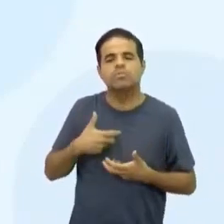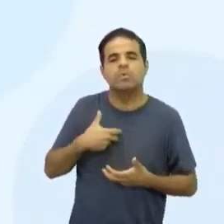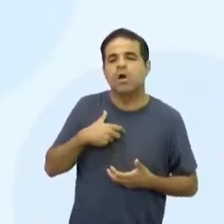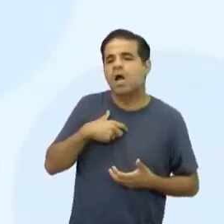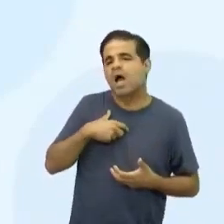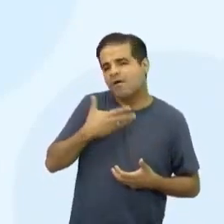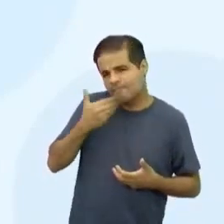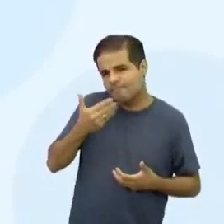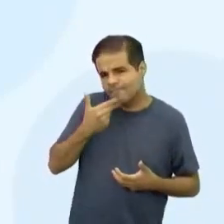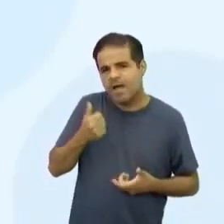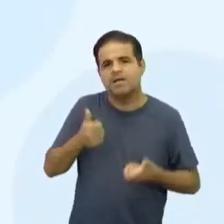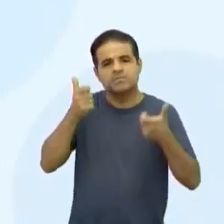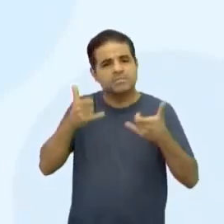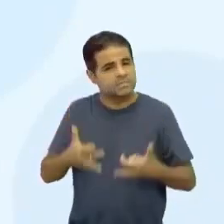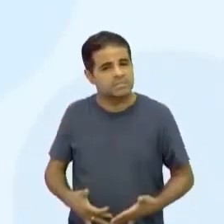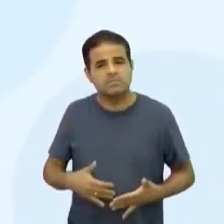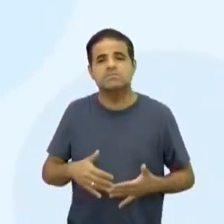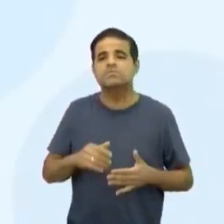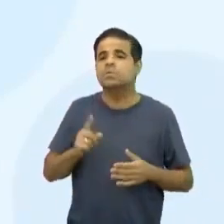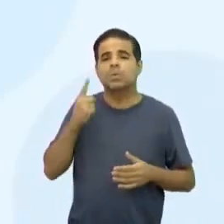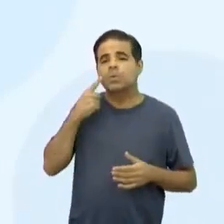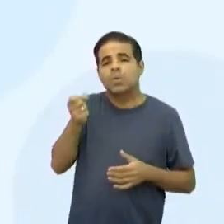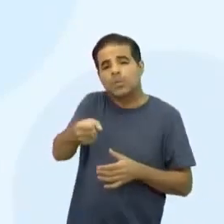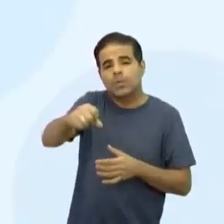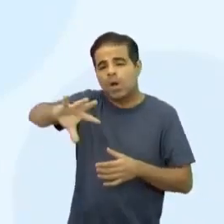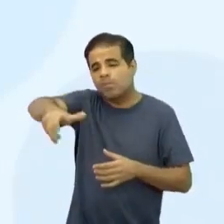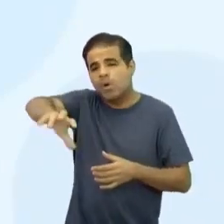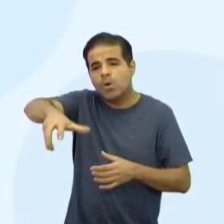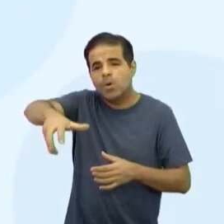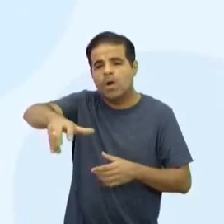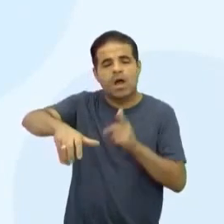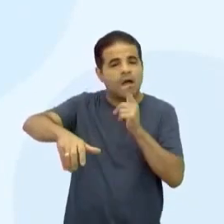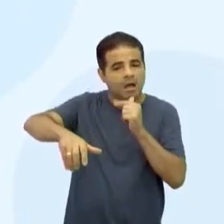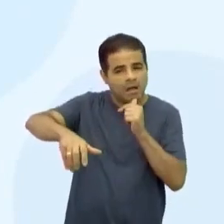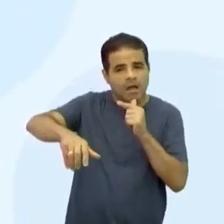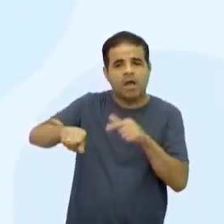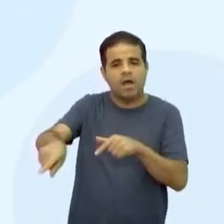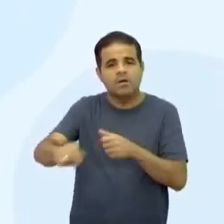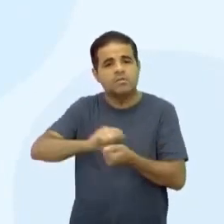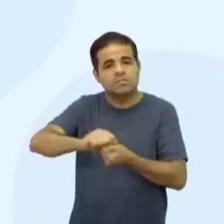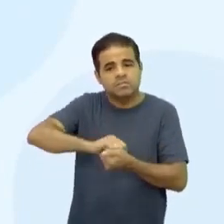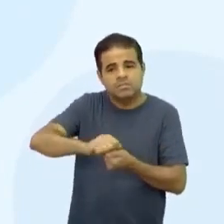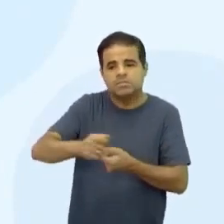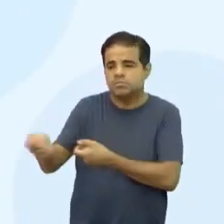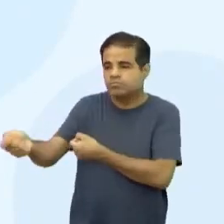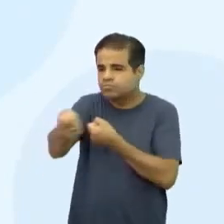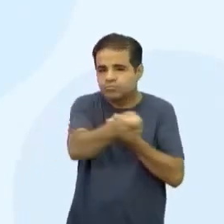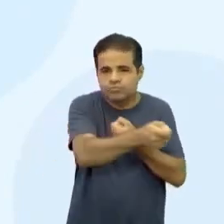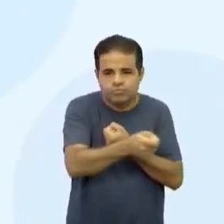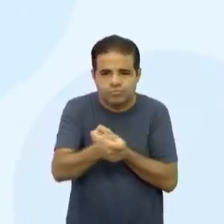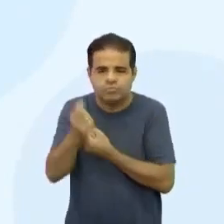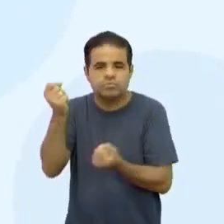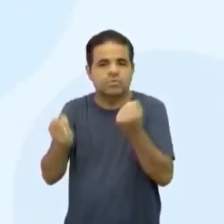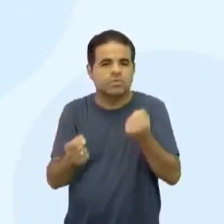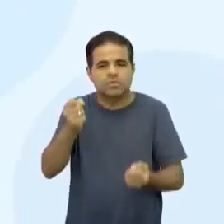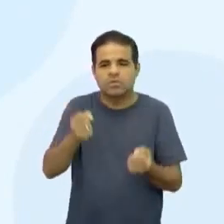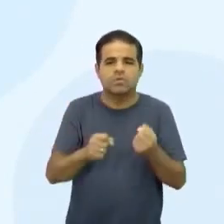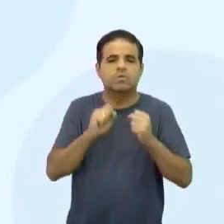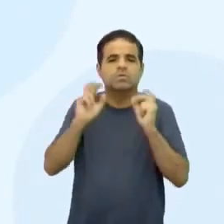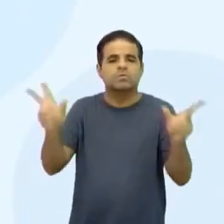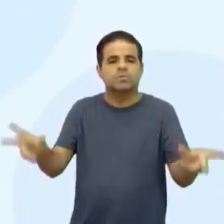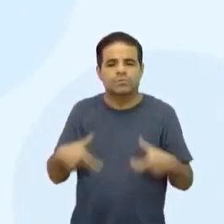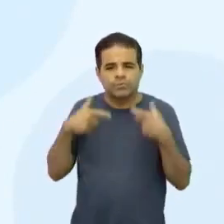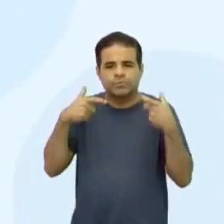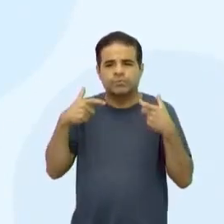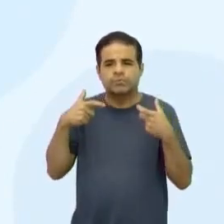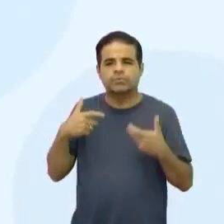explicado, pelo simples fato de abrirmos uma torneira na cozinha ou para lavar o carro. Então, o consumo direto,